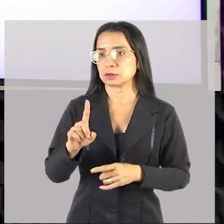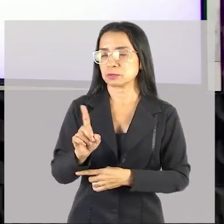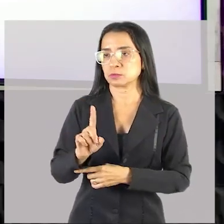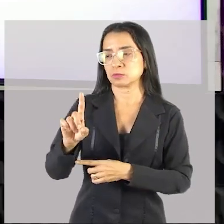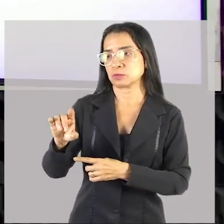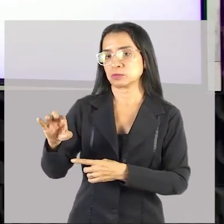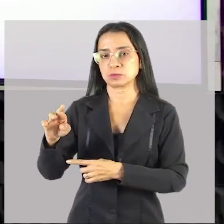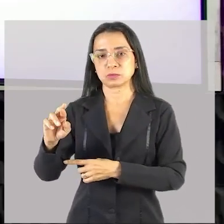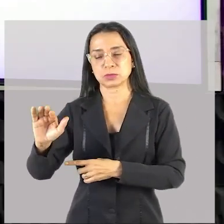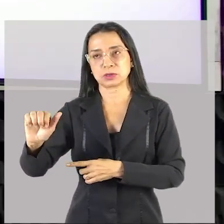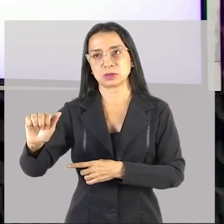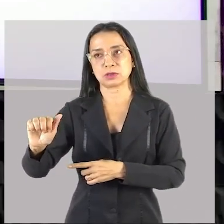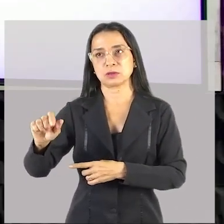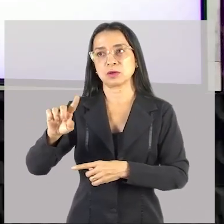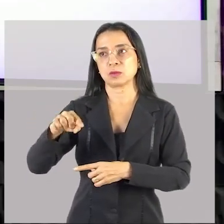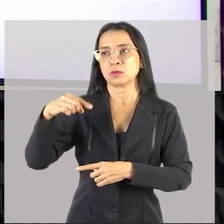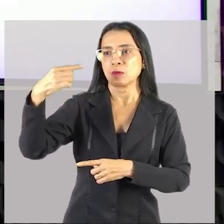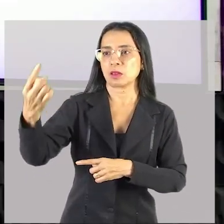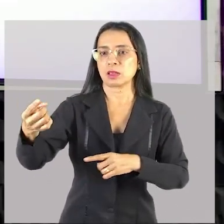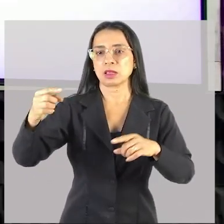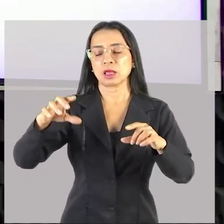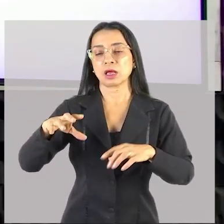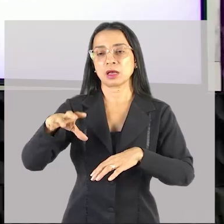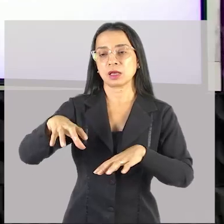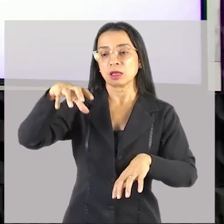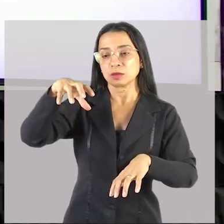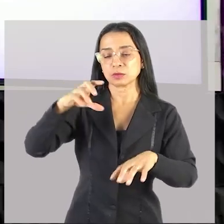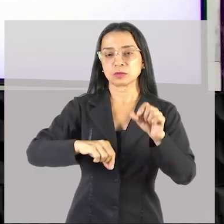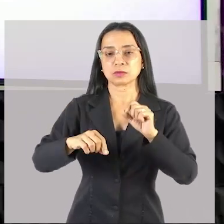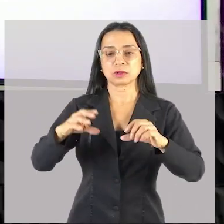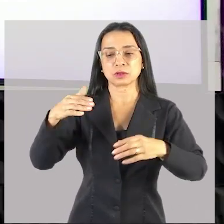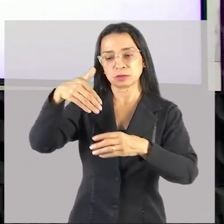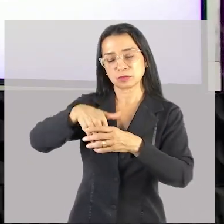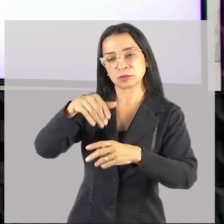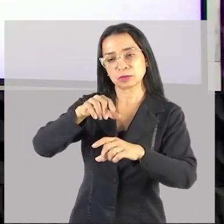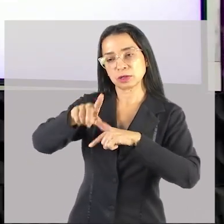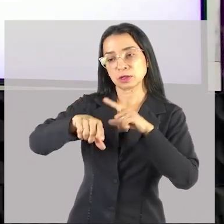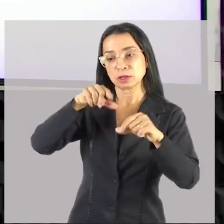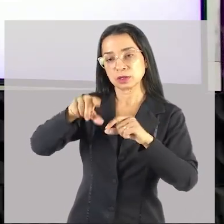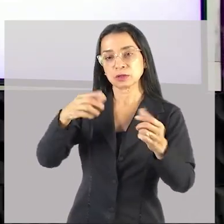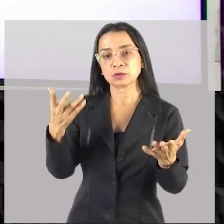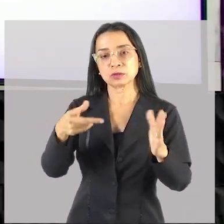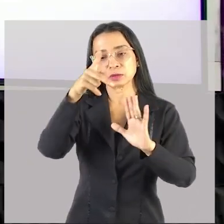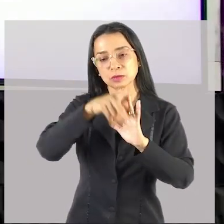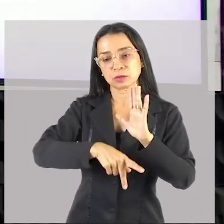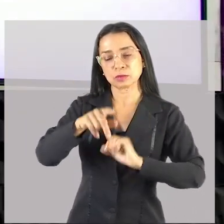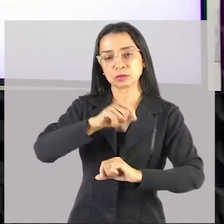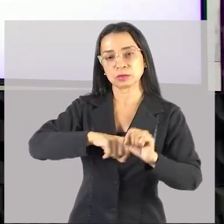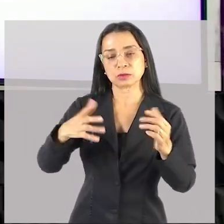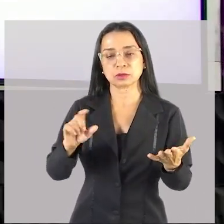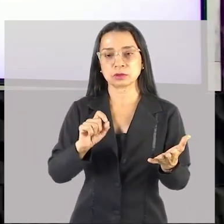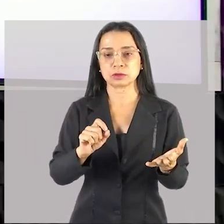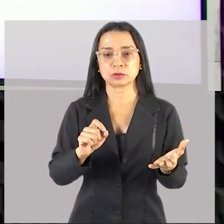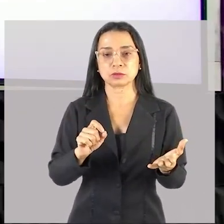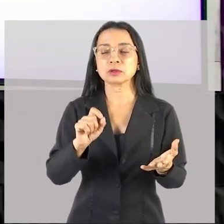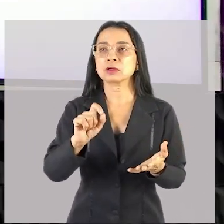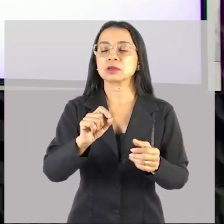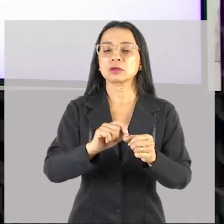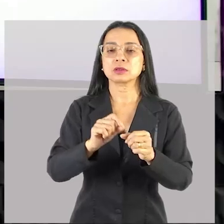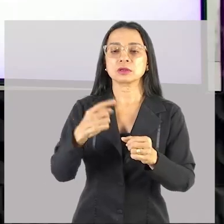vamos lá no Congresso, né, votar e escolher os projetos que devem ser aprovados ou não. Quem faz isso são os